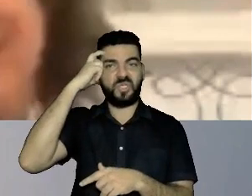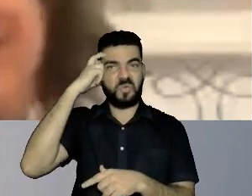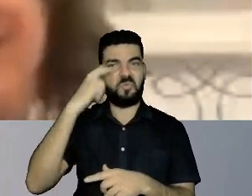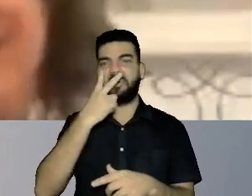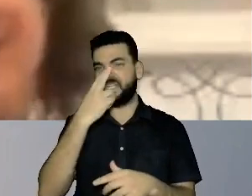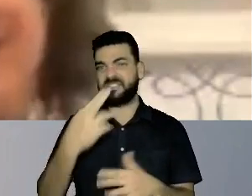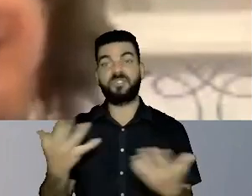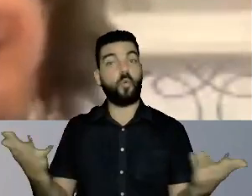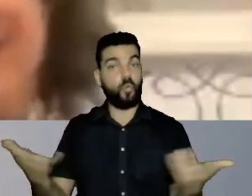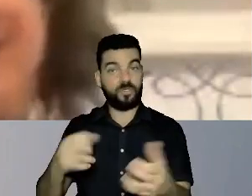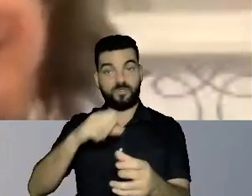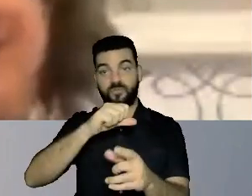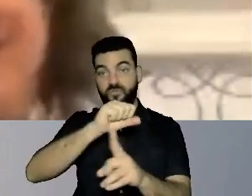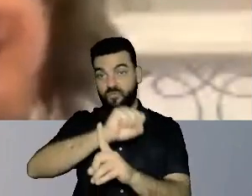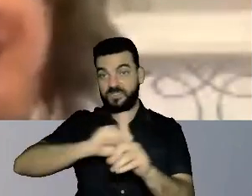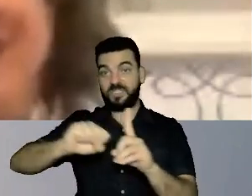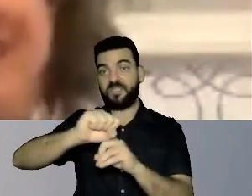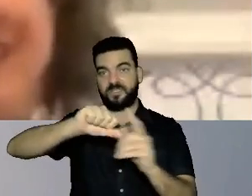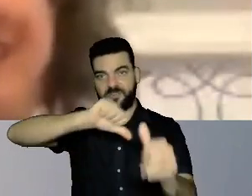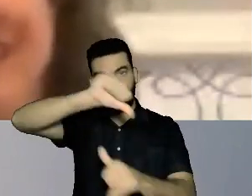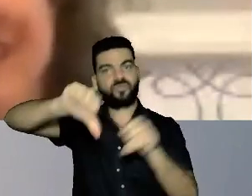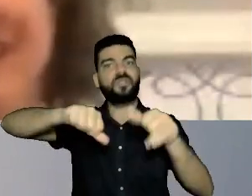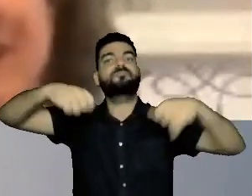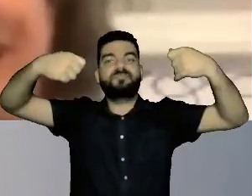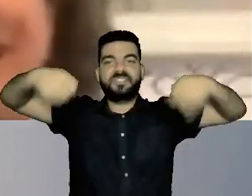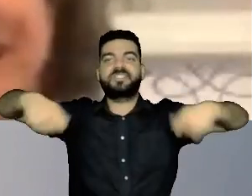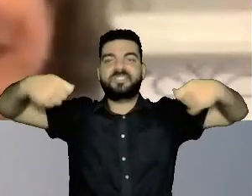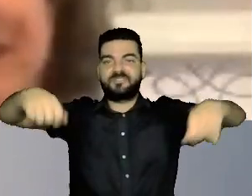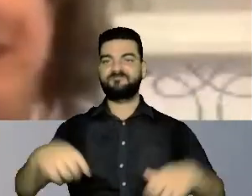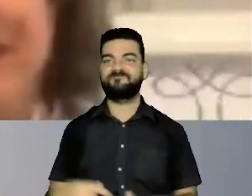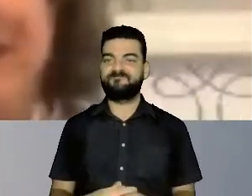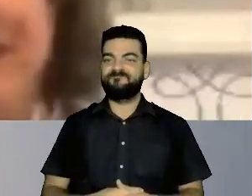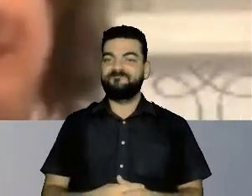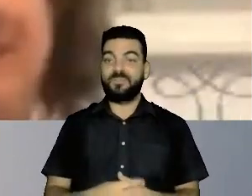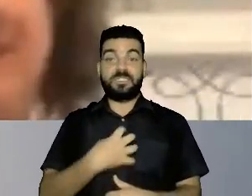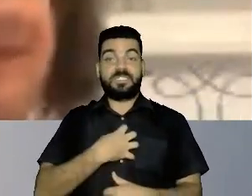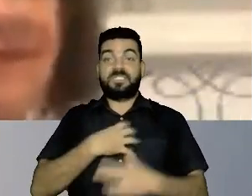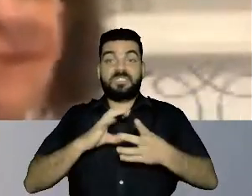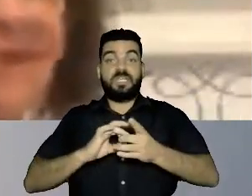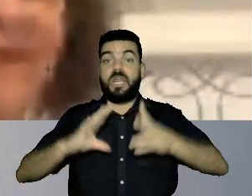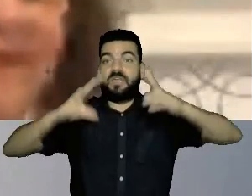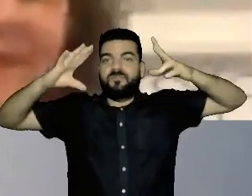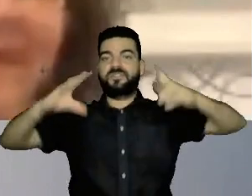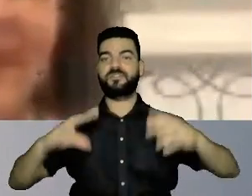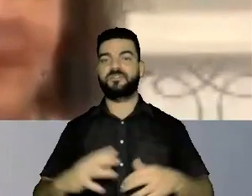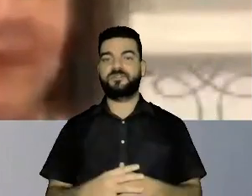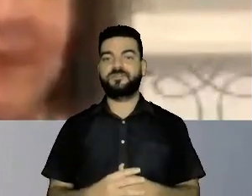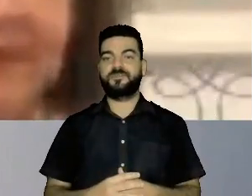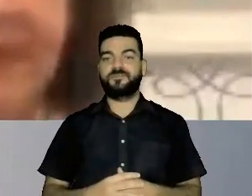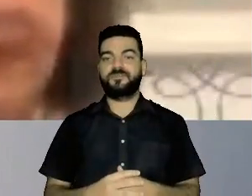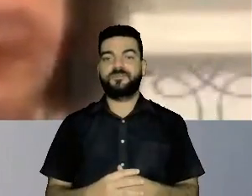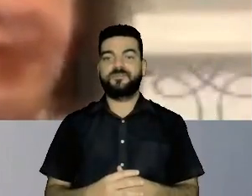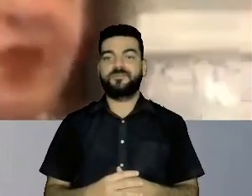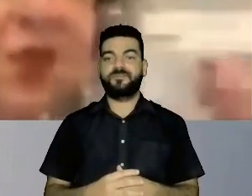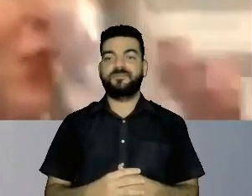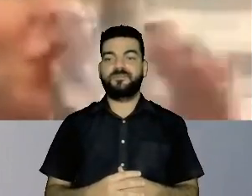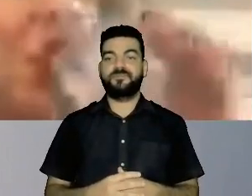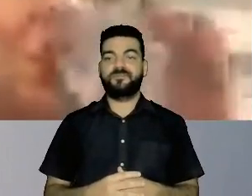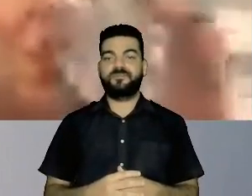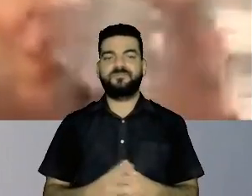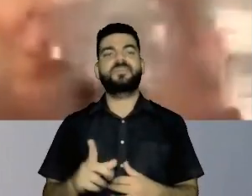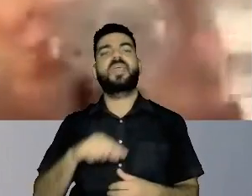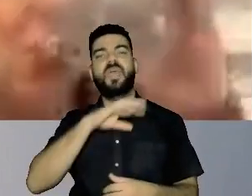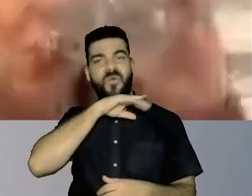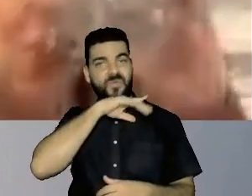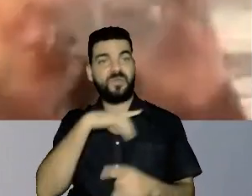assédio sexual a que elas estão expostas, né, que é uma questão cultural que a gente precisa modificar para que a mulher